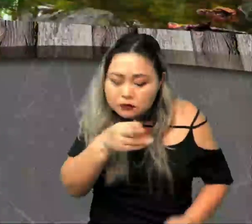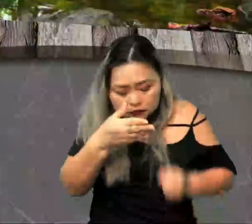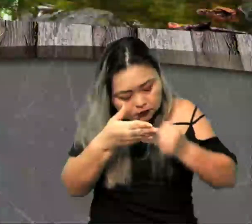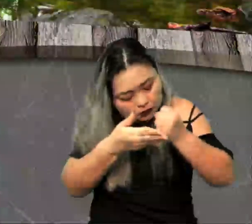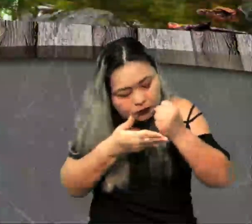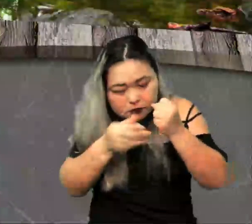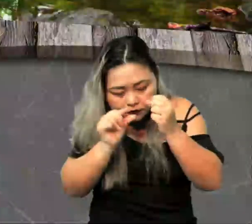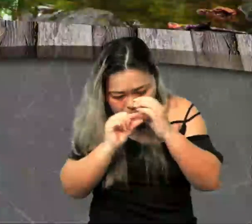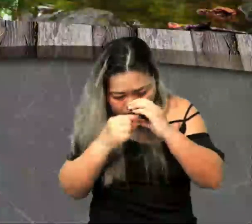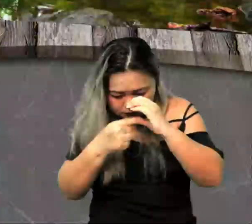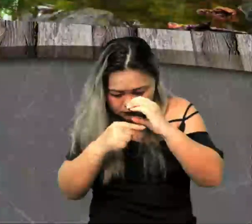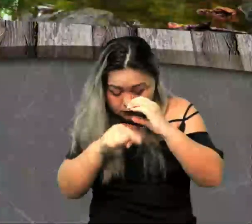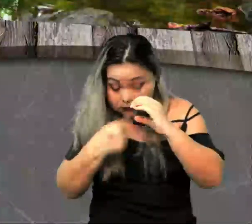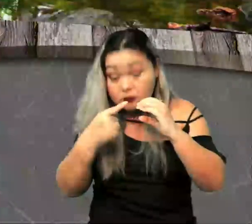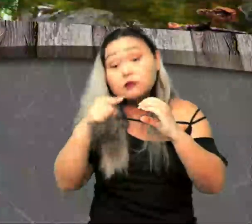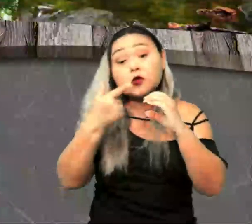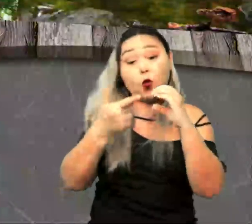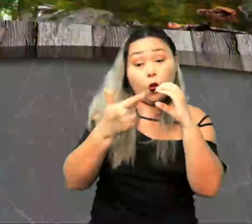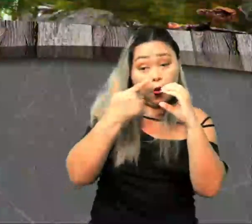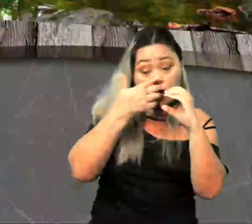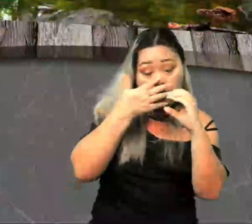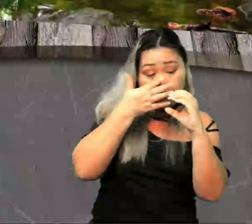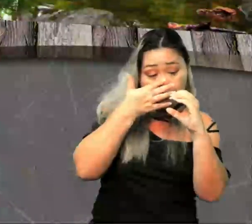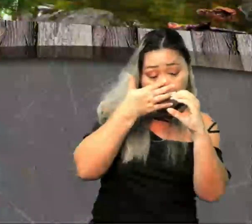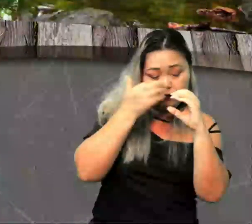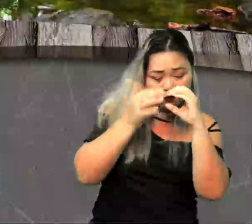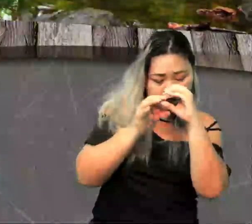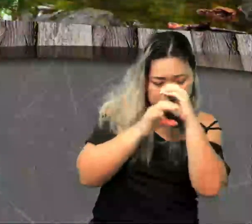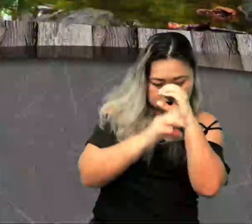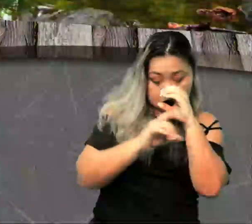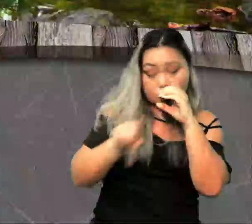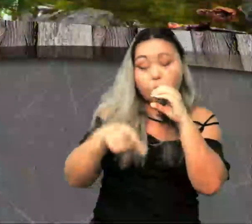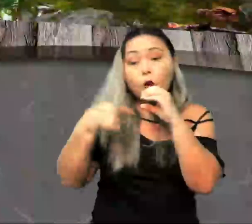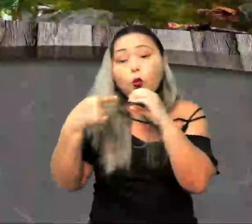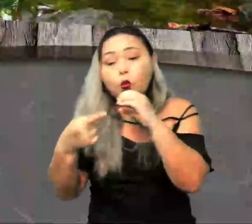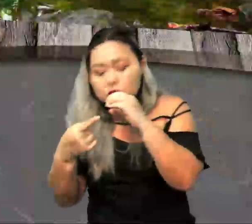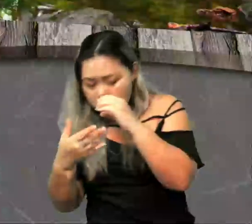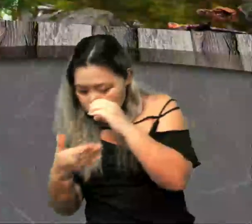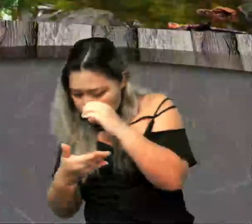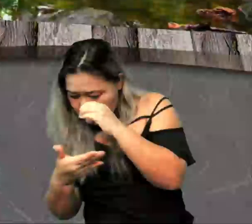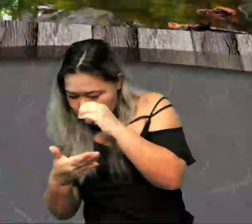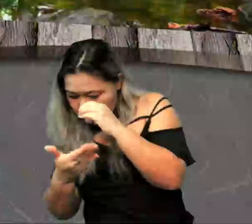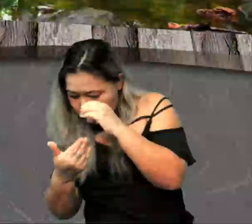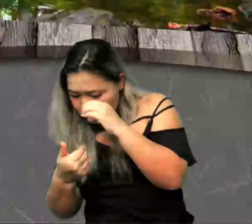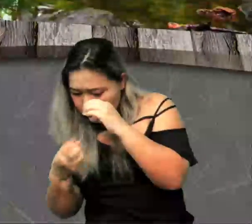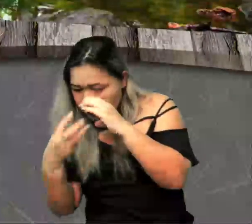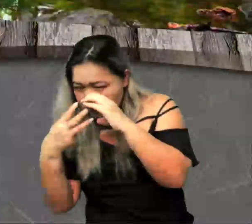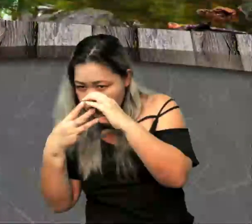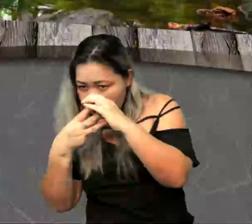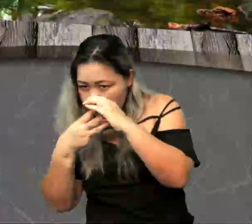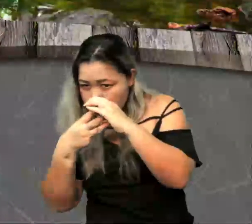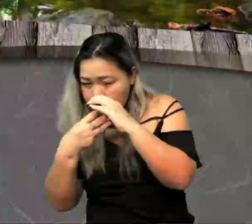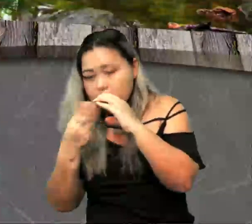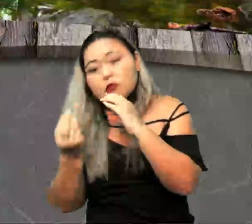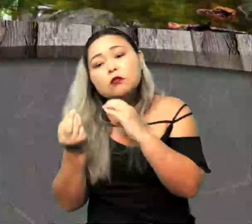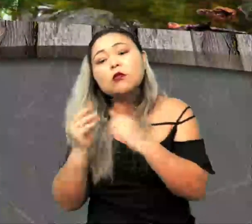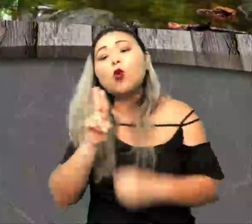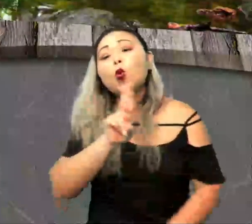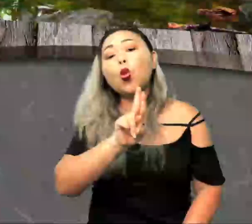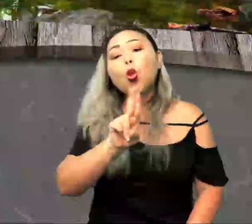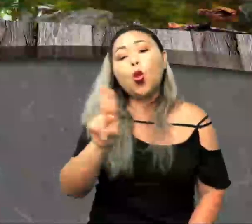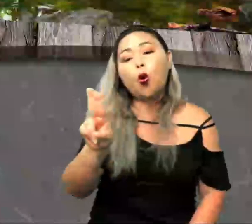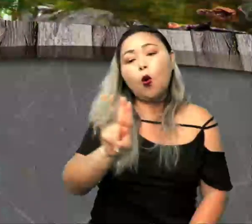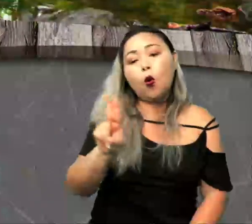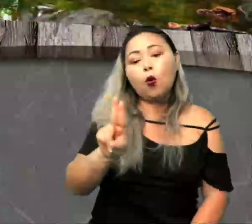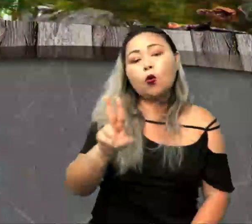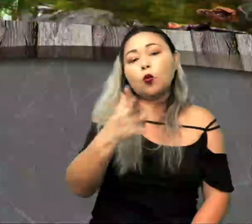bom? Um ajudou a observar ao construir o microscópio e o outro foi construindo, então, essa questão